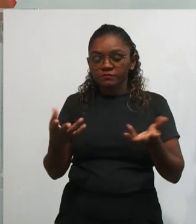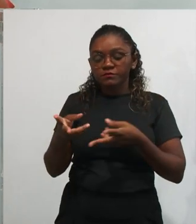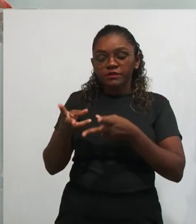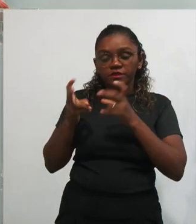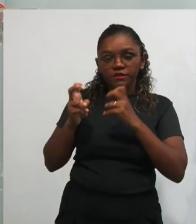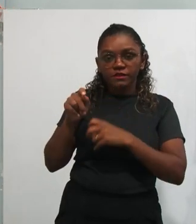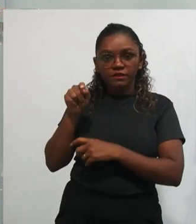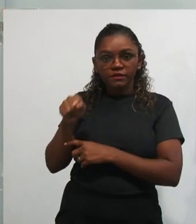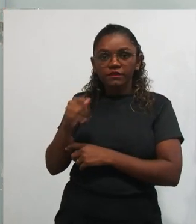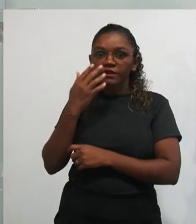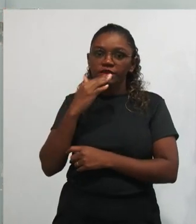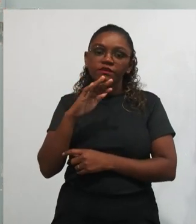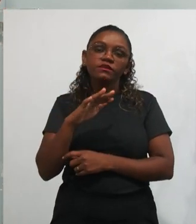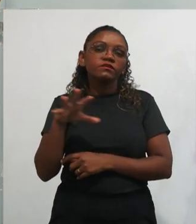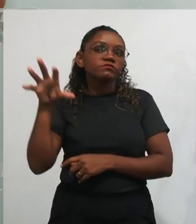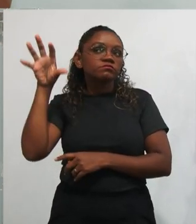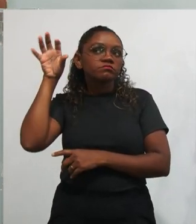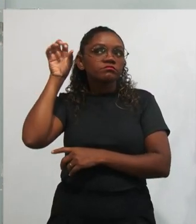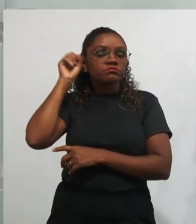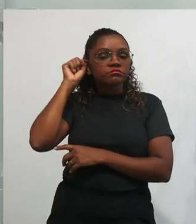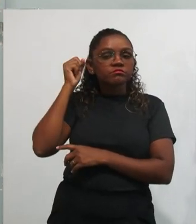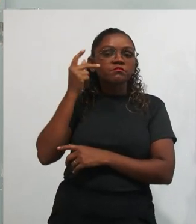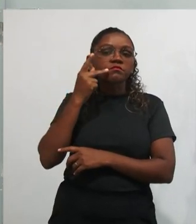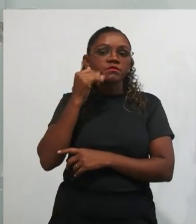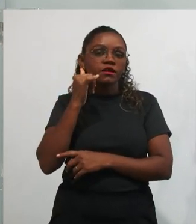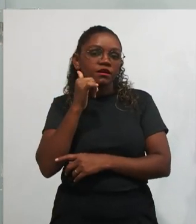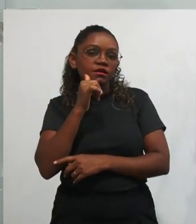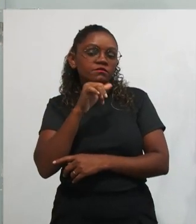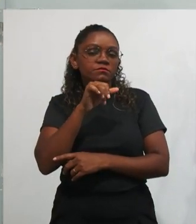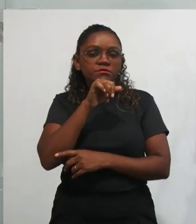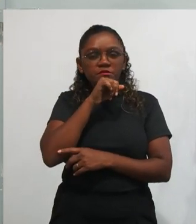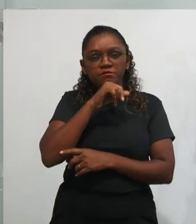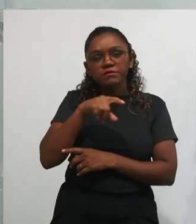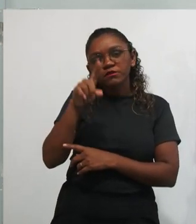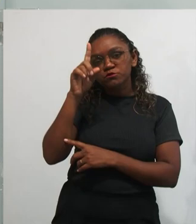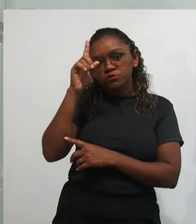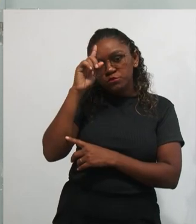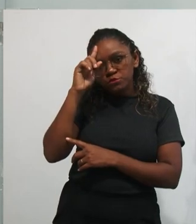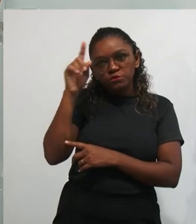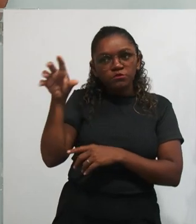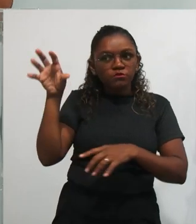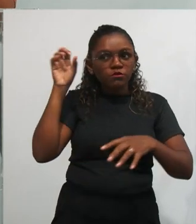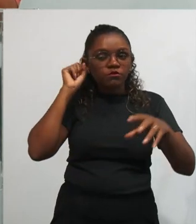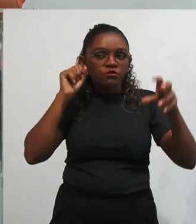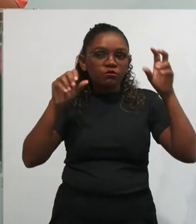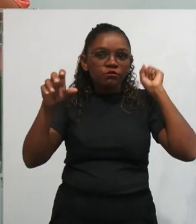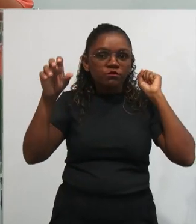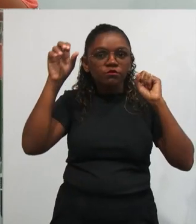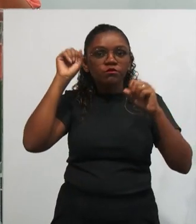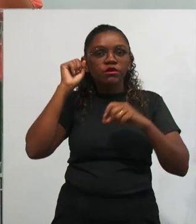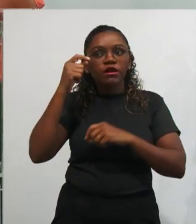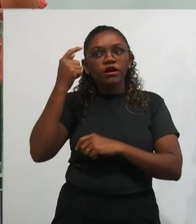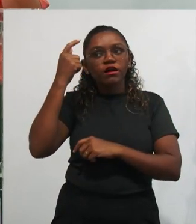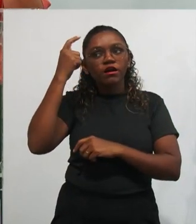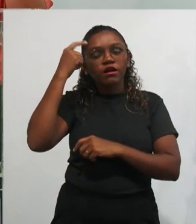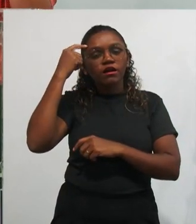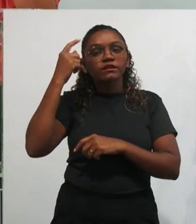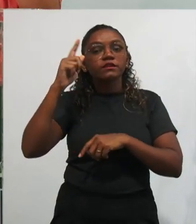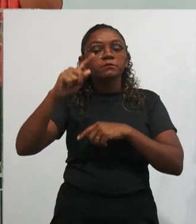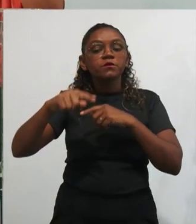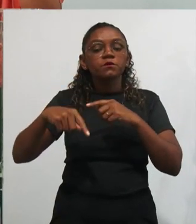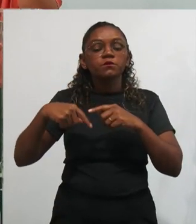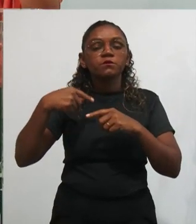ouvindo seus pais ouvindo a o seu entorno e ela vai então a partir do momento que o aparelho fonador começa a